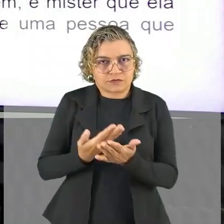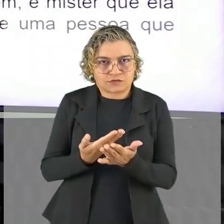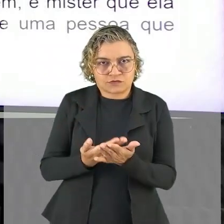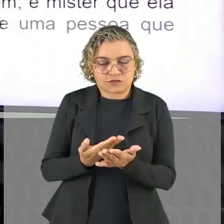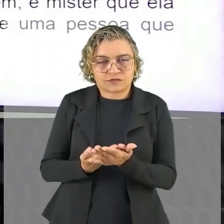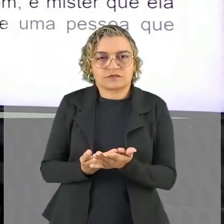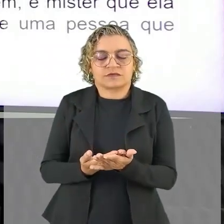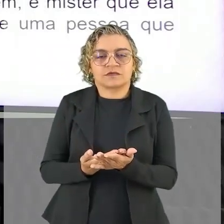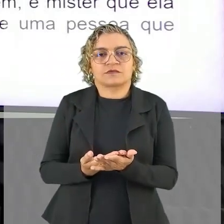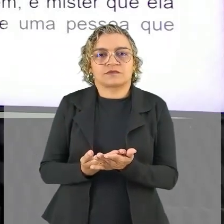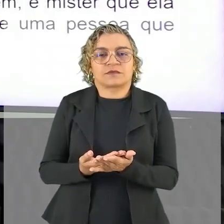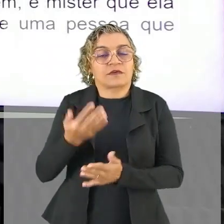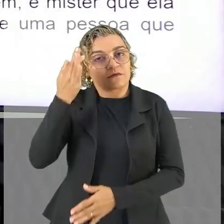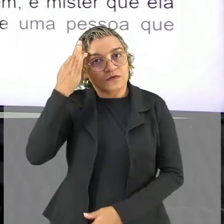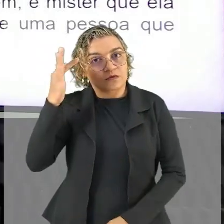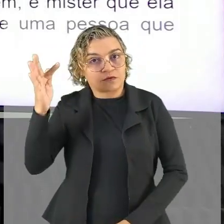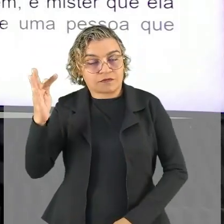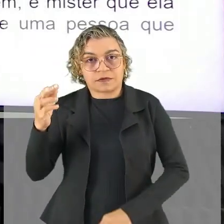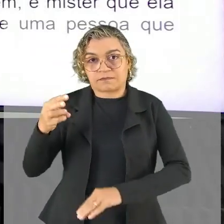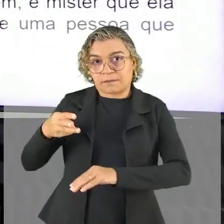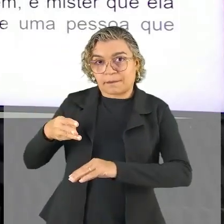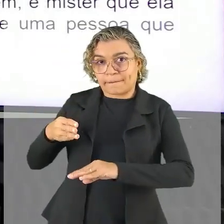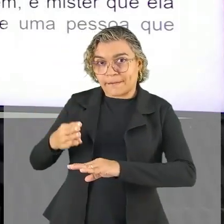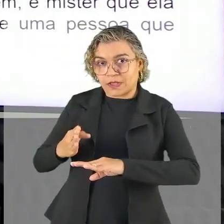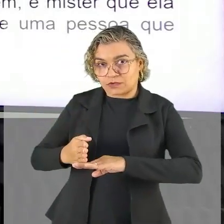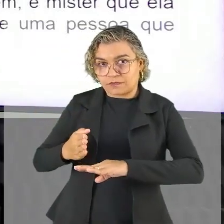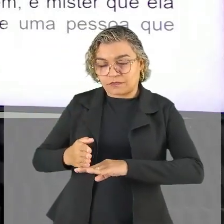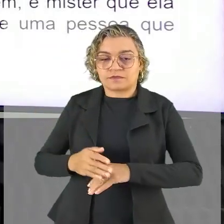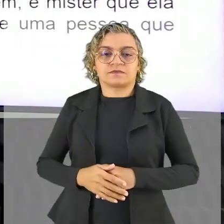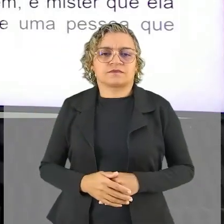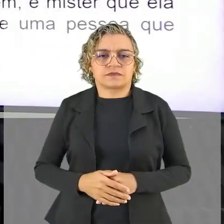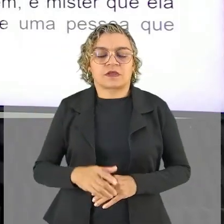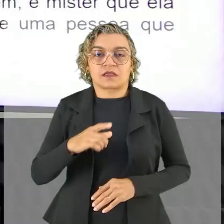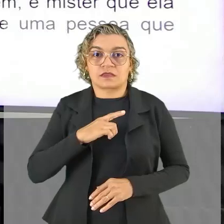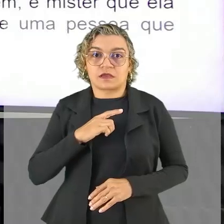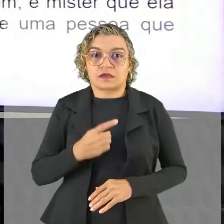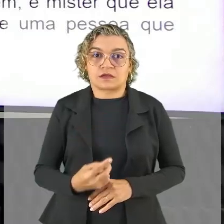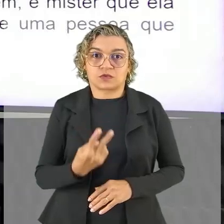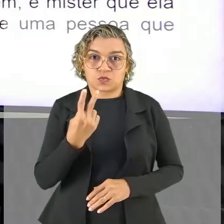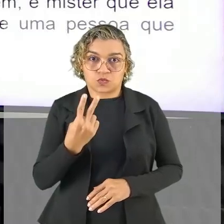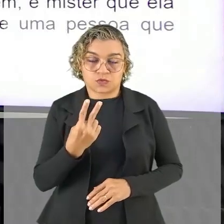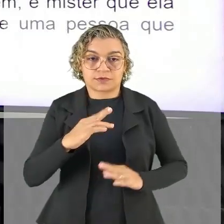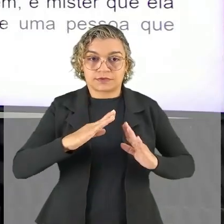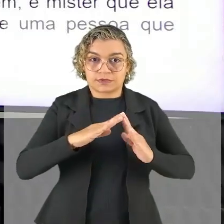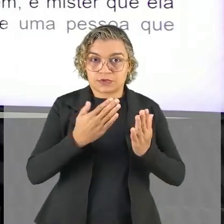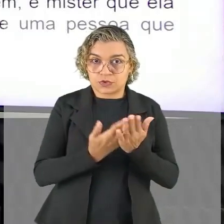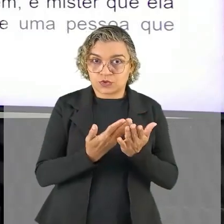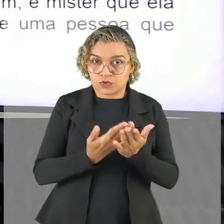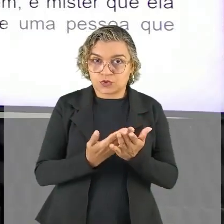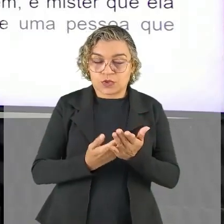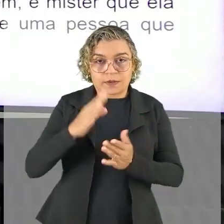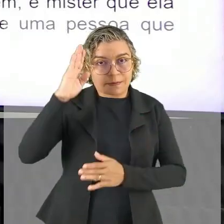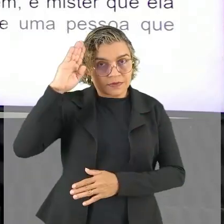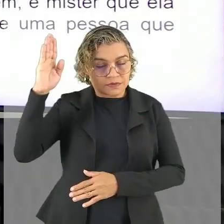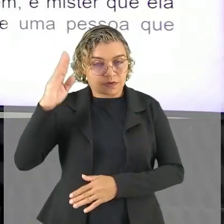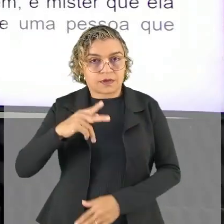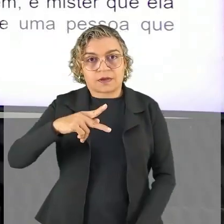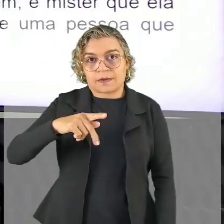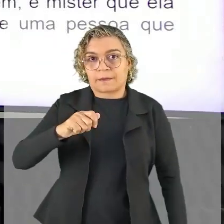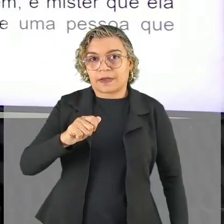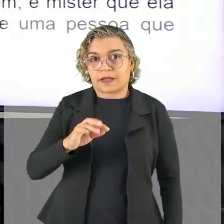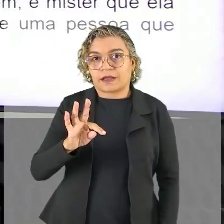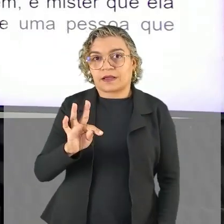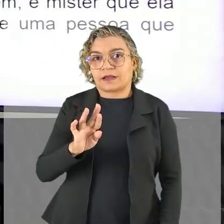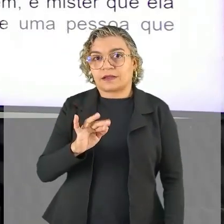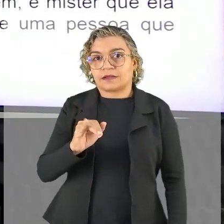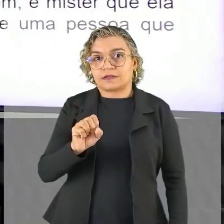né? Falamos sobre as duas principais escolas da filosofia medieval, que é a patrística, né, que vai